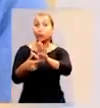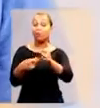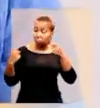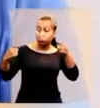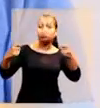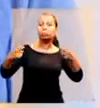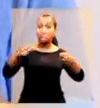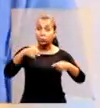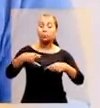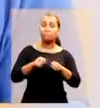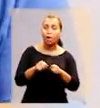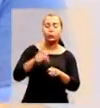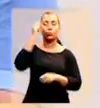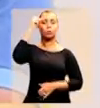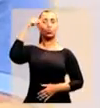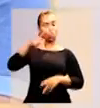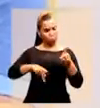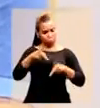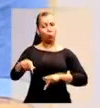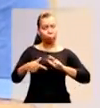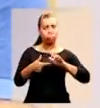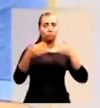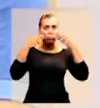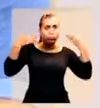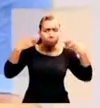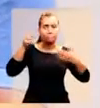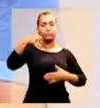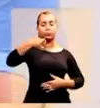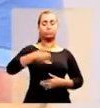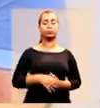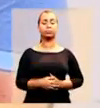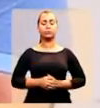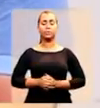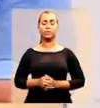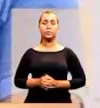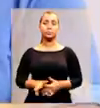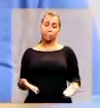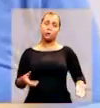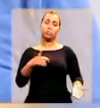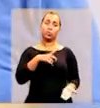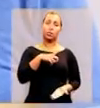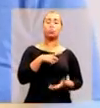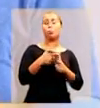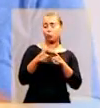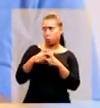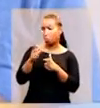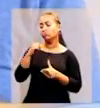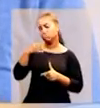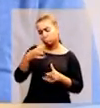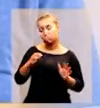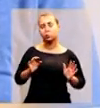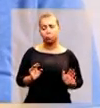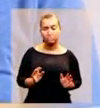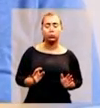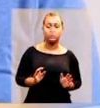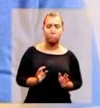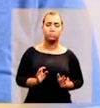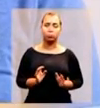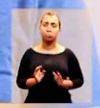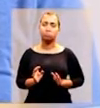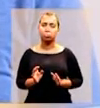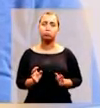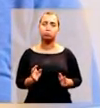se manifesta, a população faz cultura. Nosso povo é um povo que faz, né? temos muitos problemas